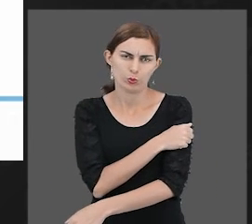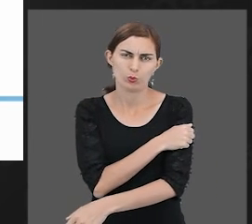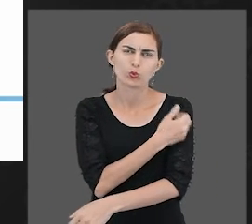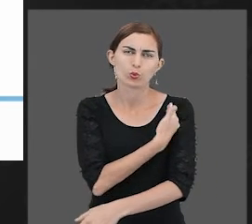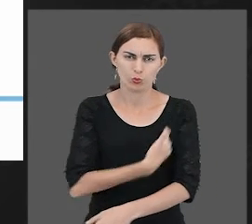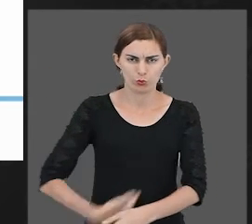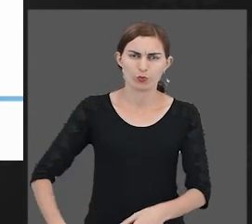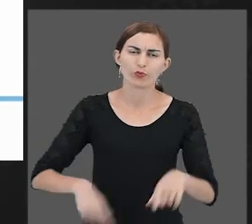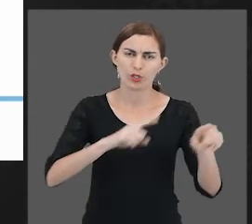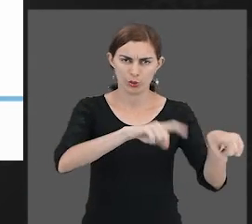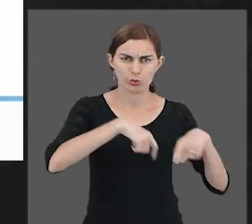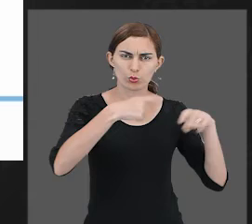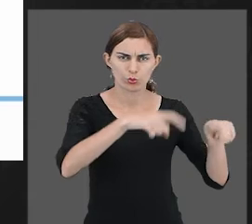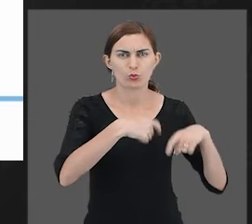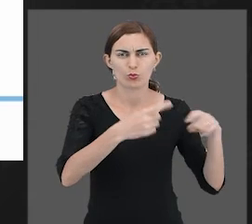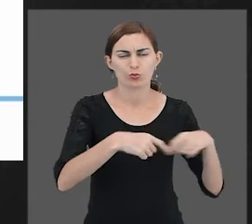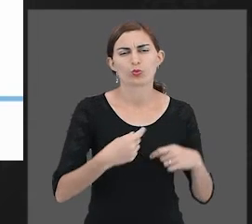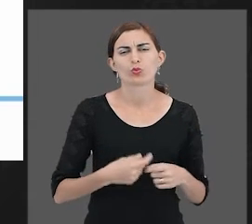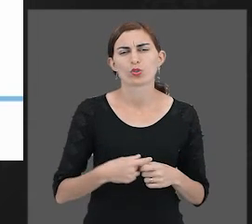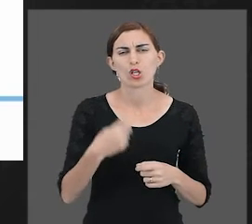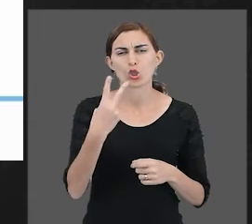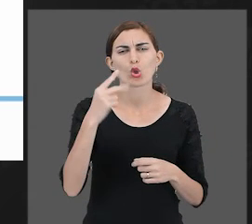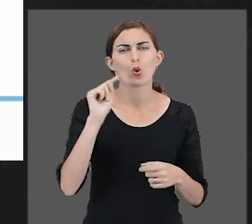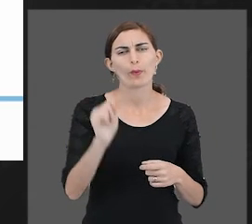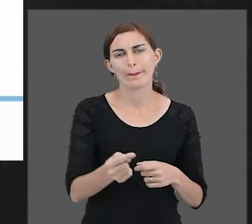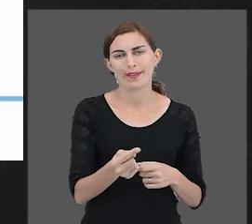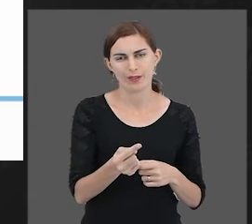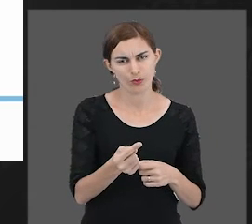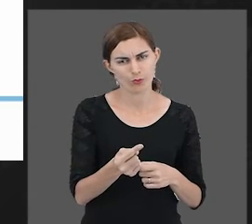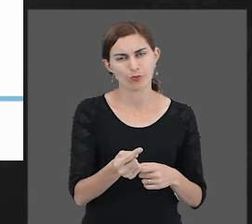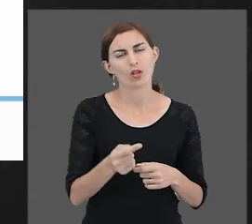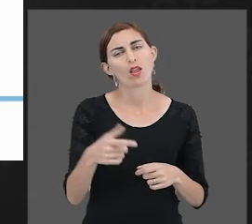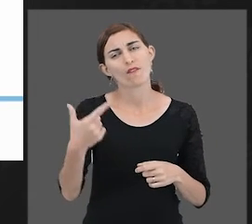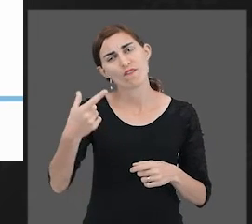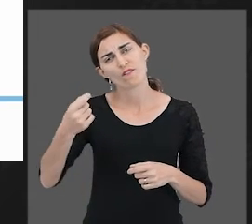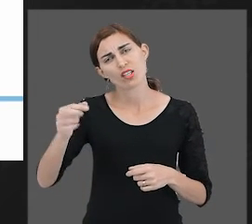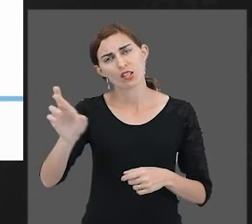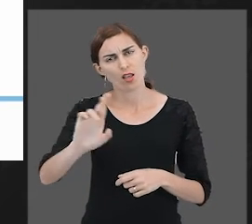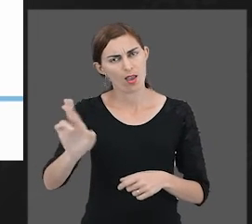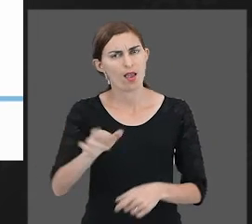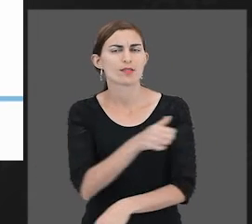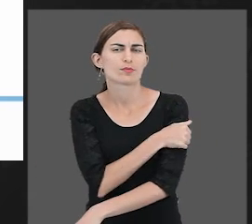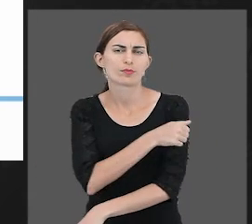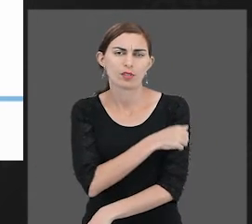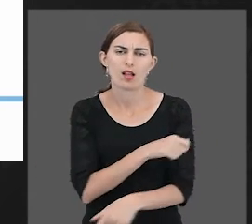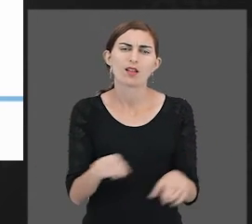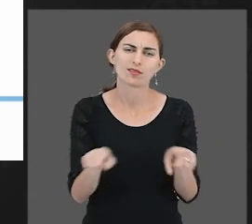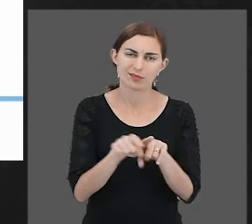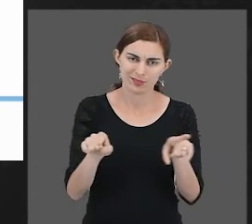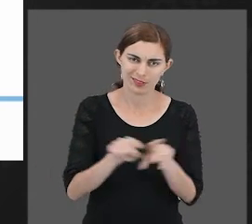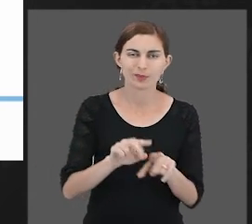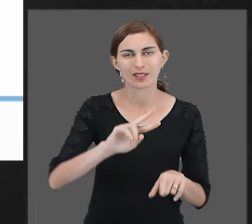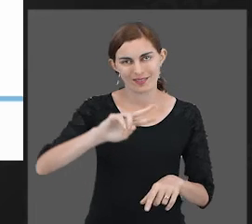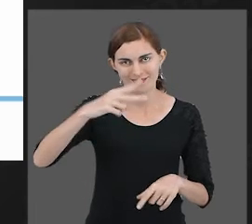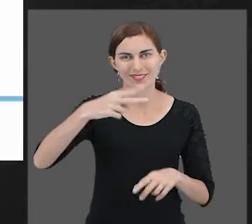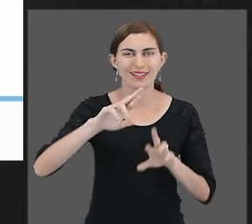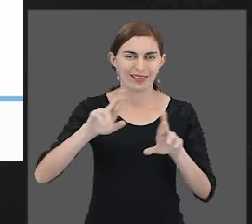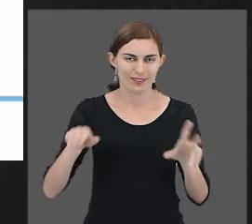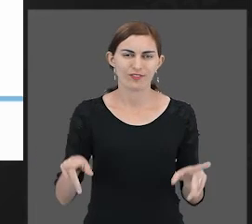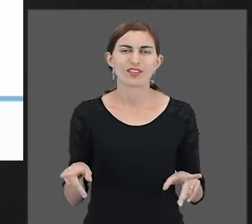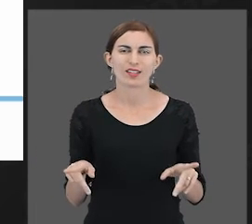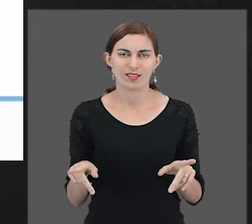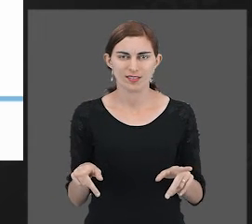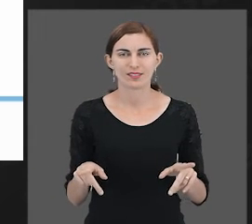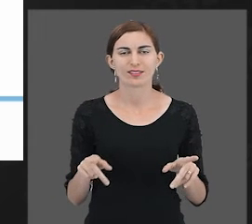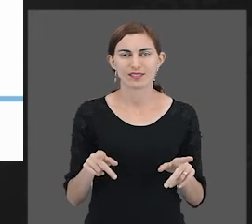escola pública rural com unidade executora recebe R$2.000 e R$20 também por aluno. Então, perceba aí já a diferenciação. Ele